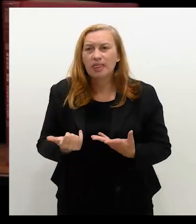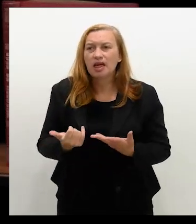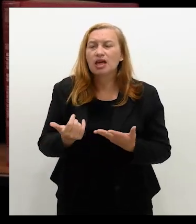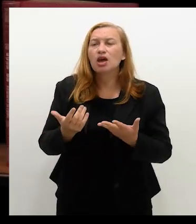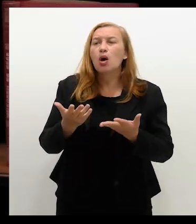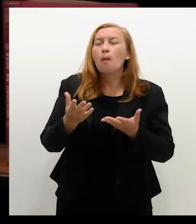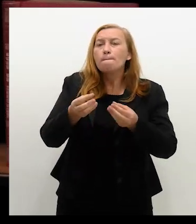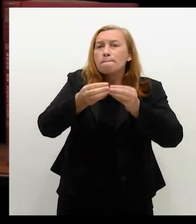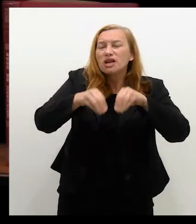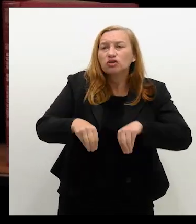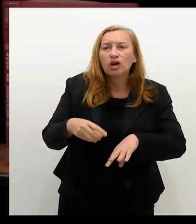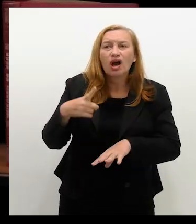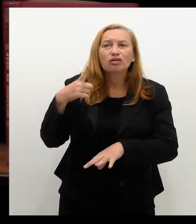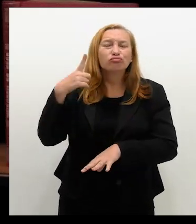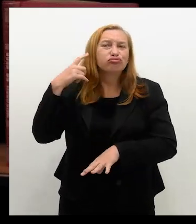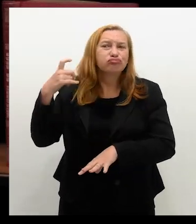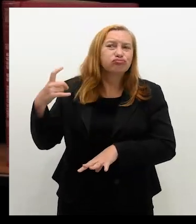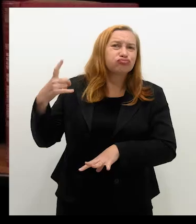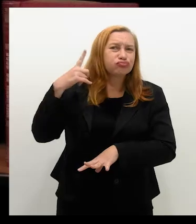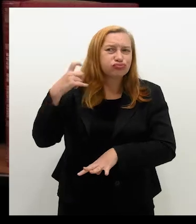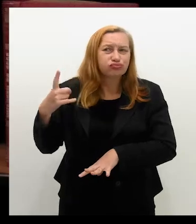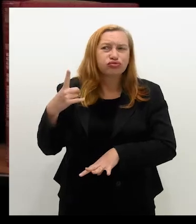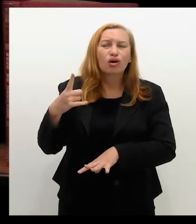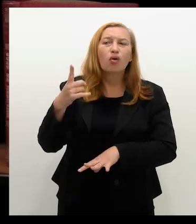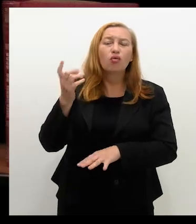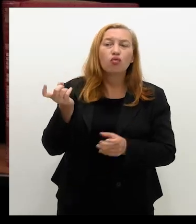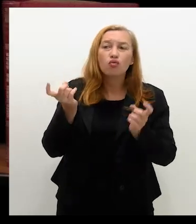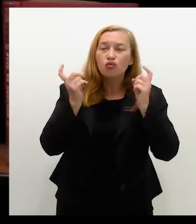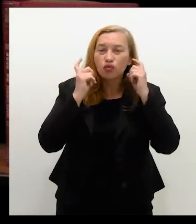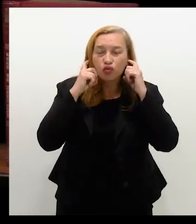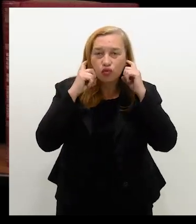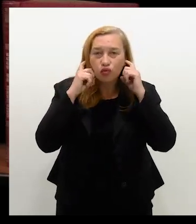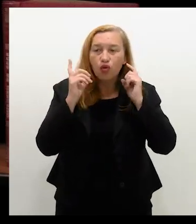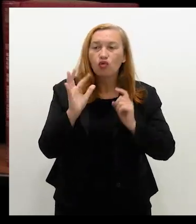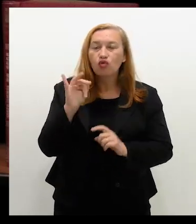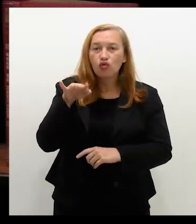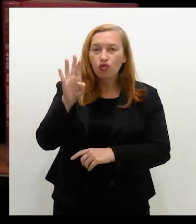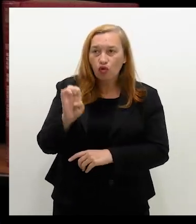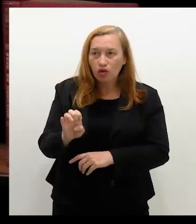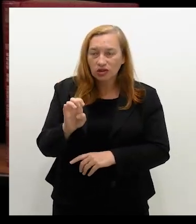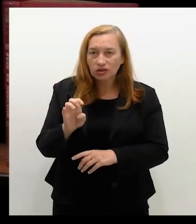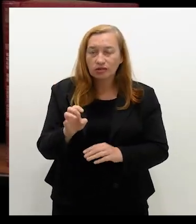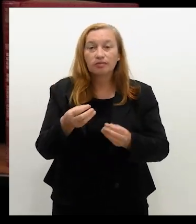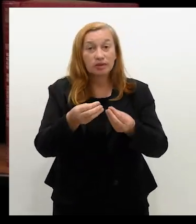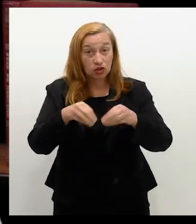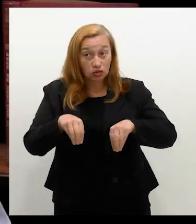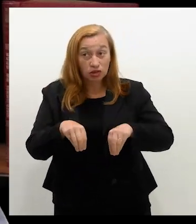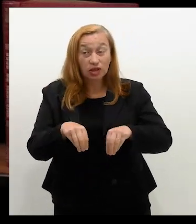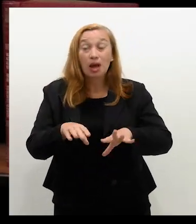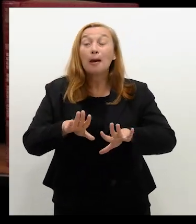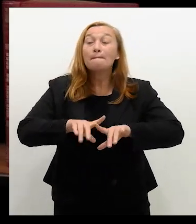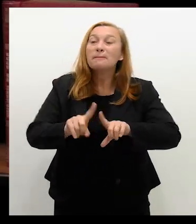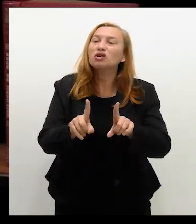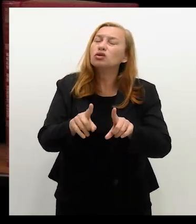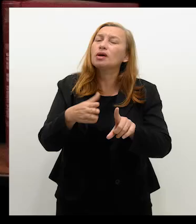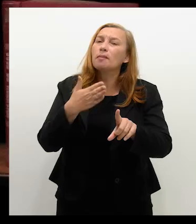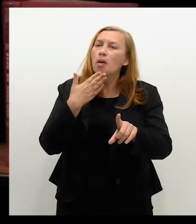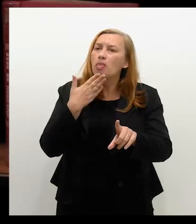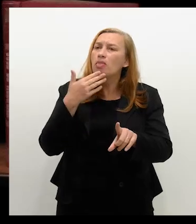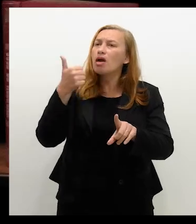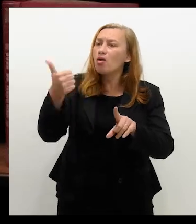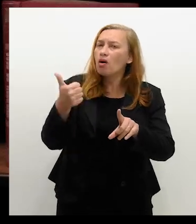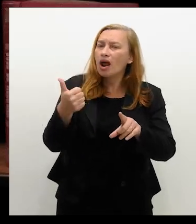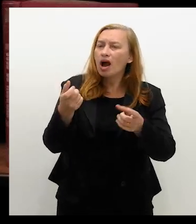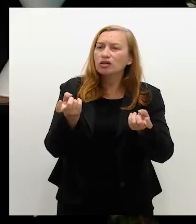basicamente do fone de ouvido. Uau! Tá? Exato. Então, que a gente pode melhorar aí nesse fone